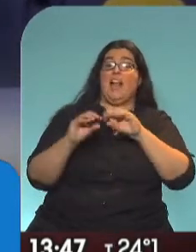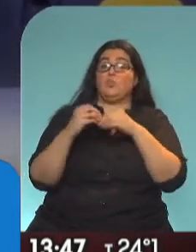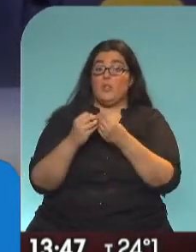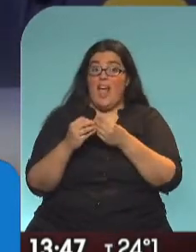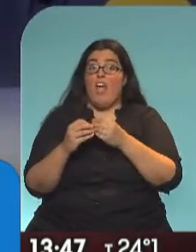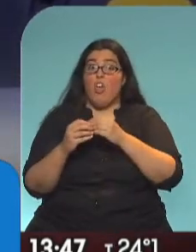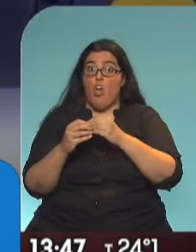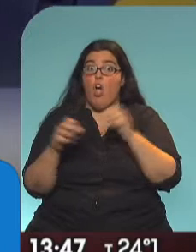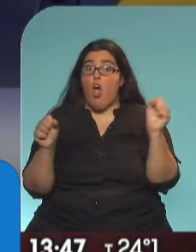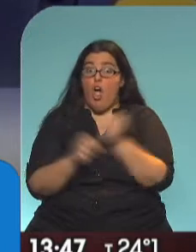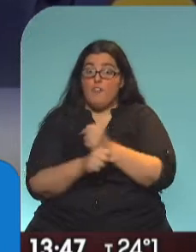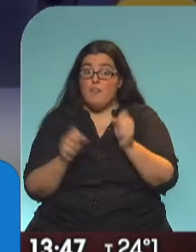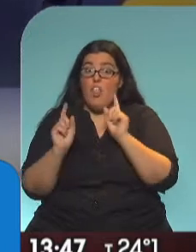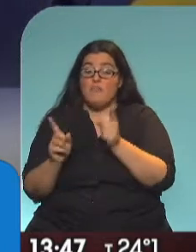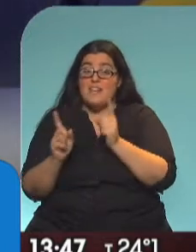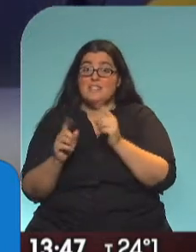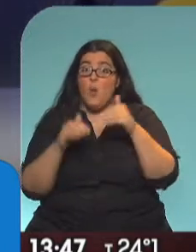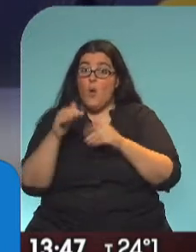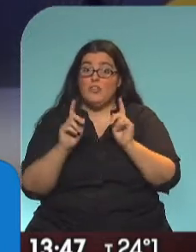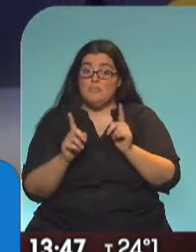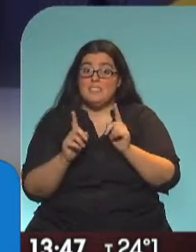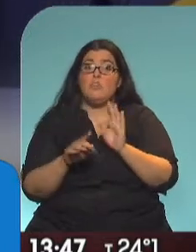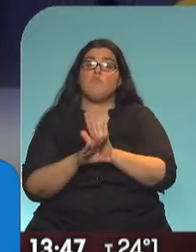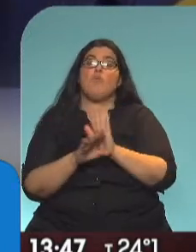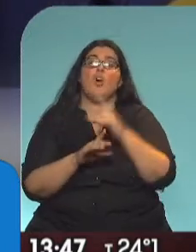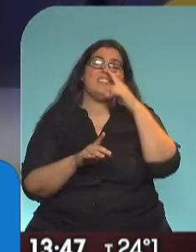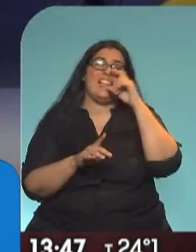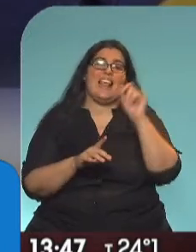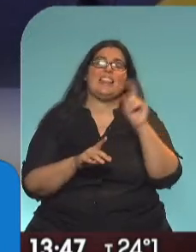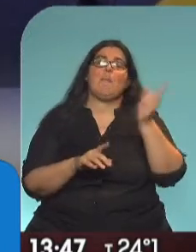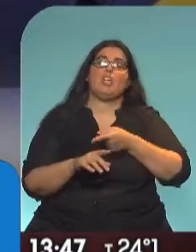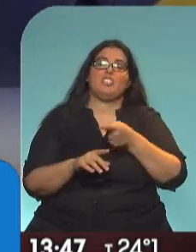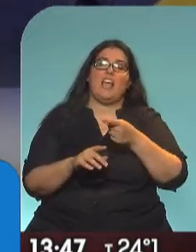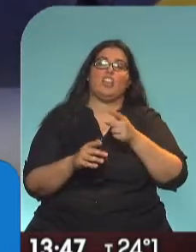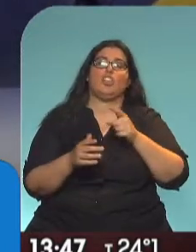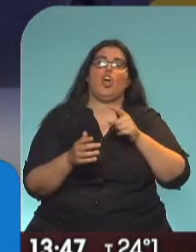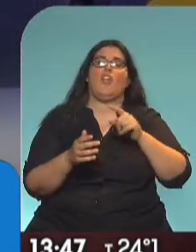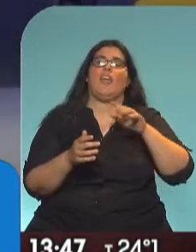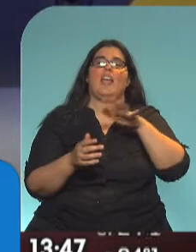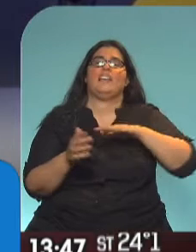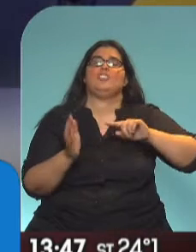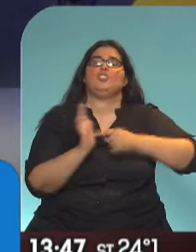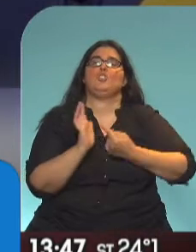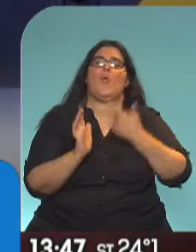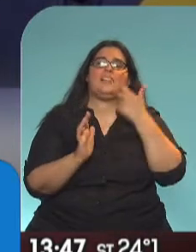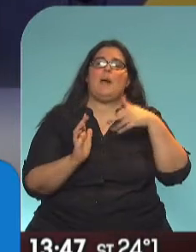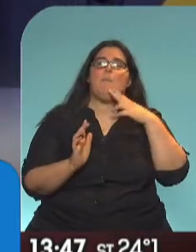as parciais têm mostrado, praticamente 70% da cidade de São Paulo votou pela